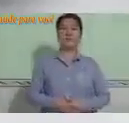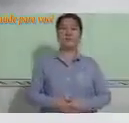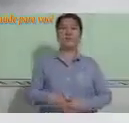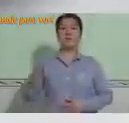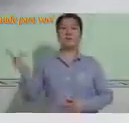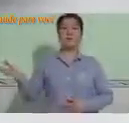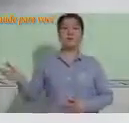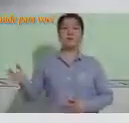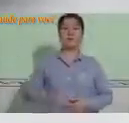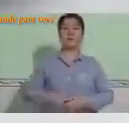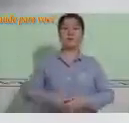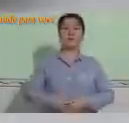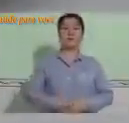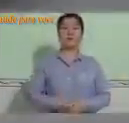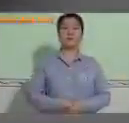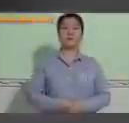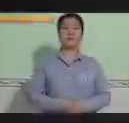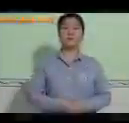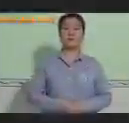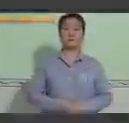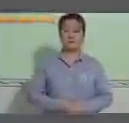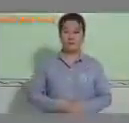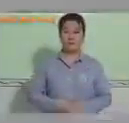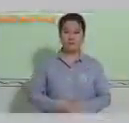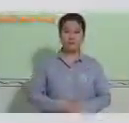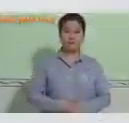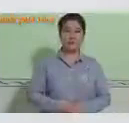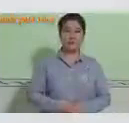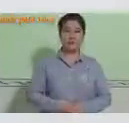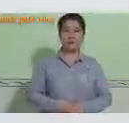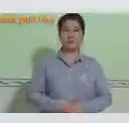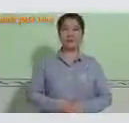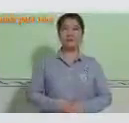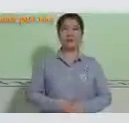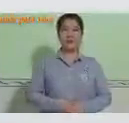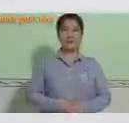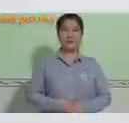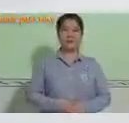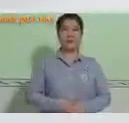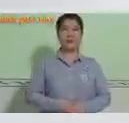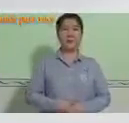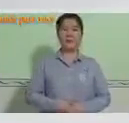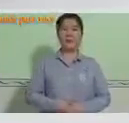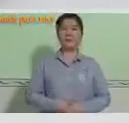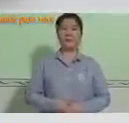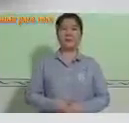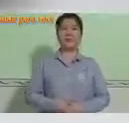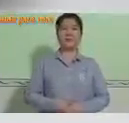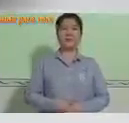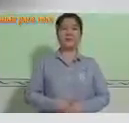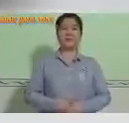um colírio lubrificante e de óculos de sol para te proteger dos olhos do vento.